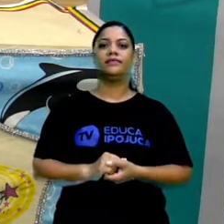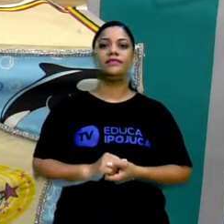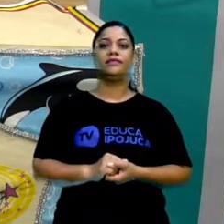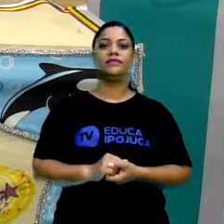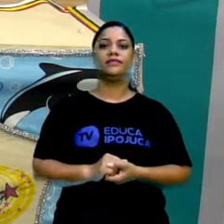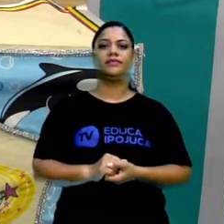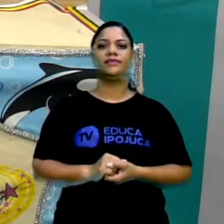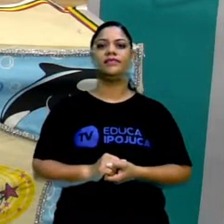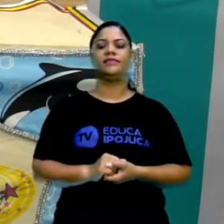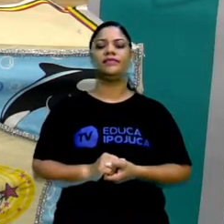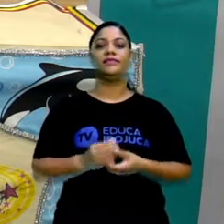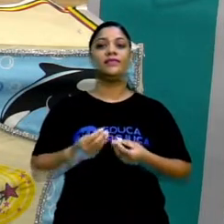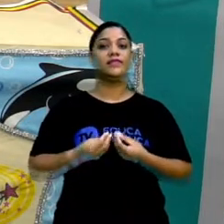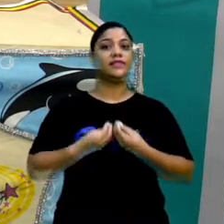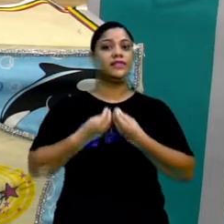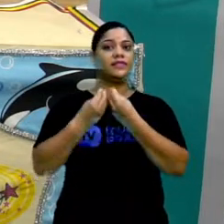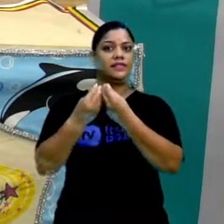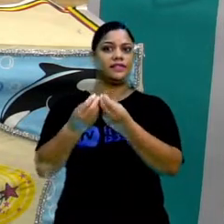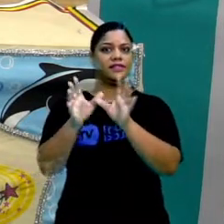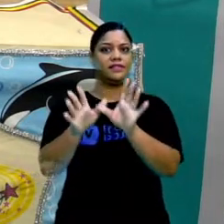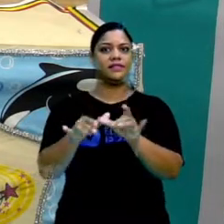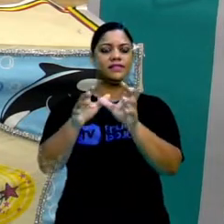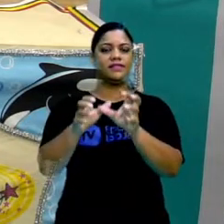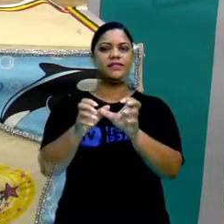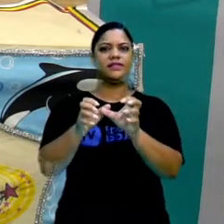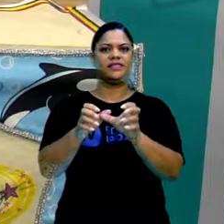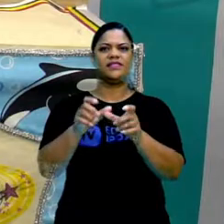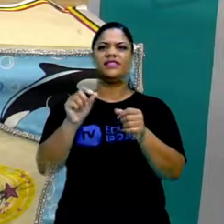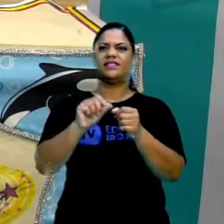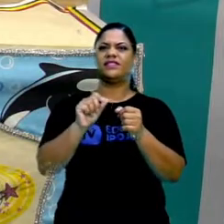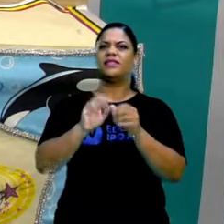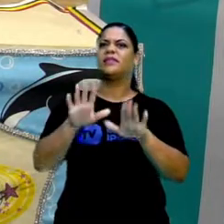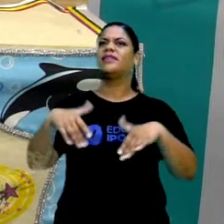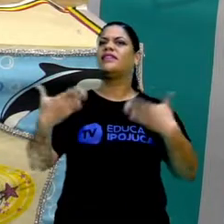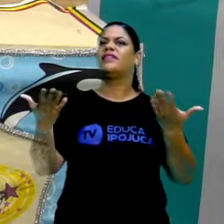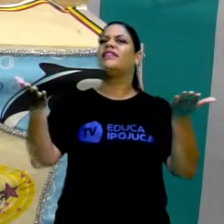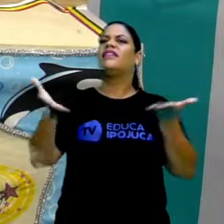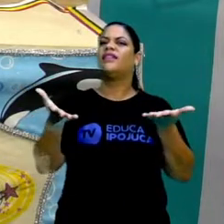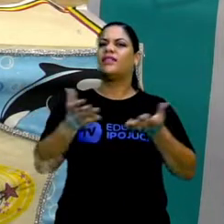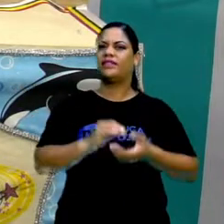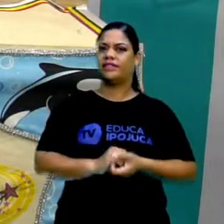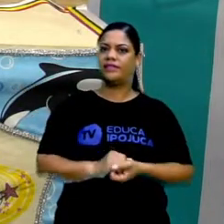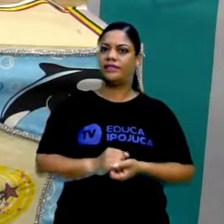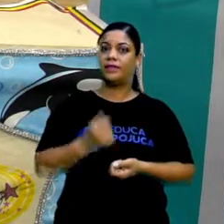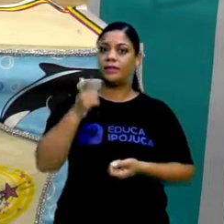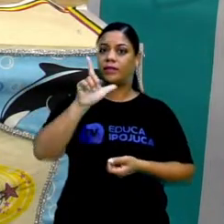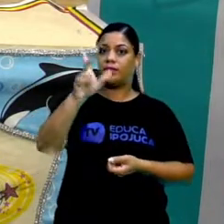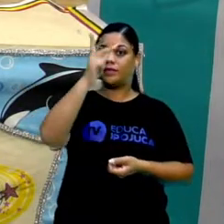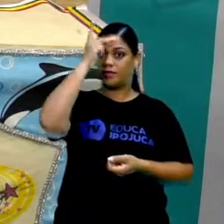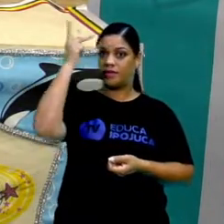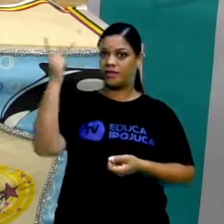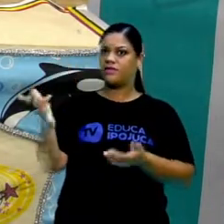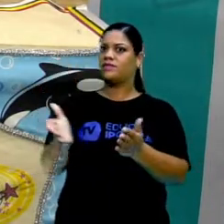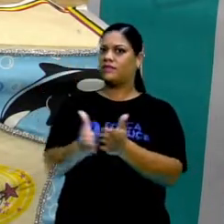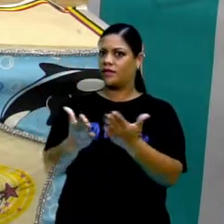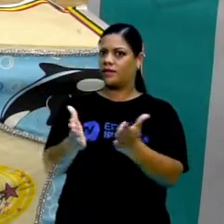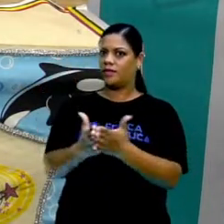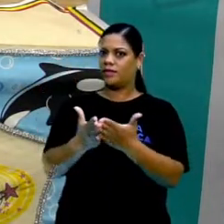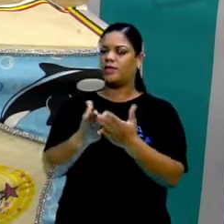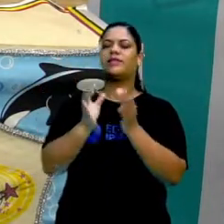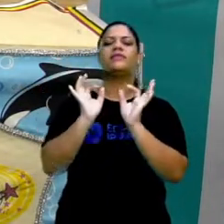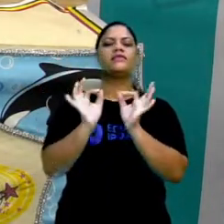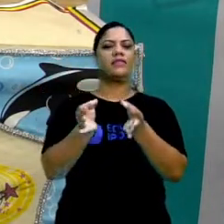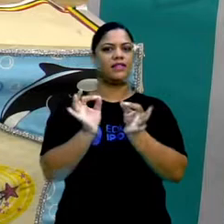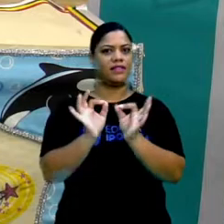um e levar. Será que ele vai levar para quem agora? Para outra pessoa pobre.